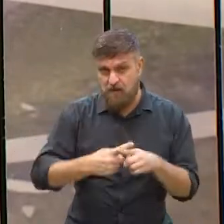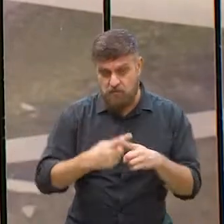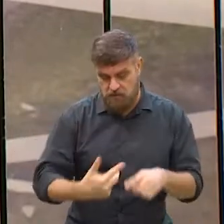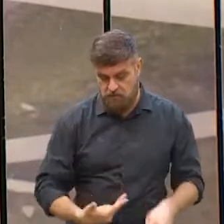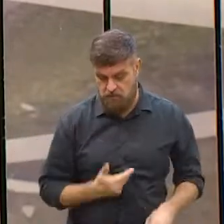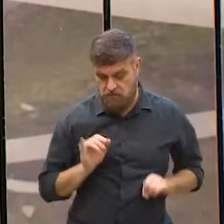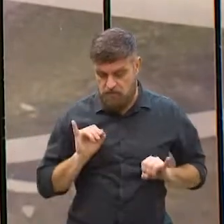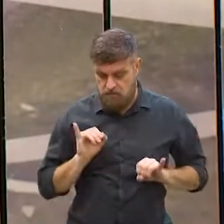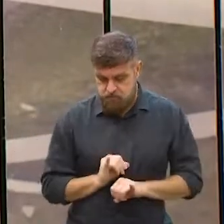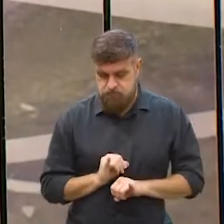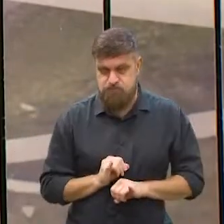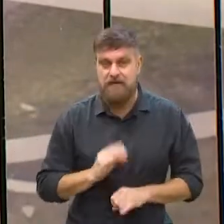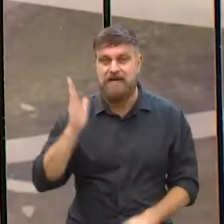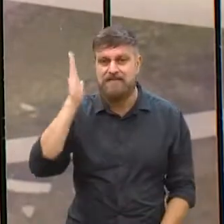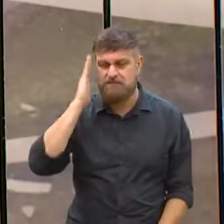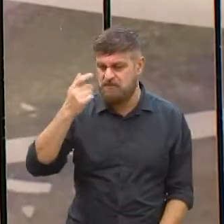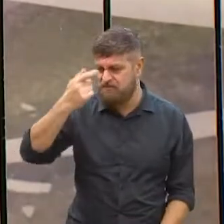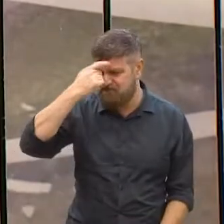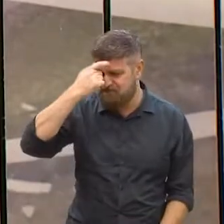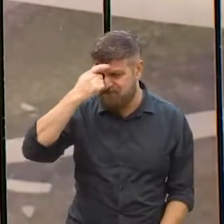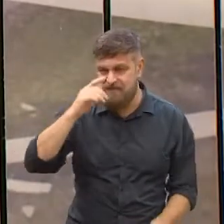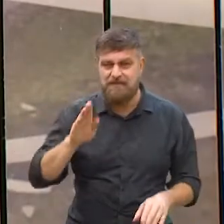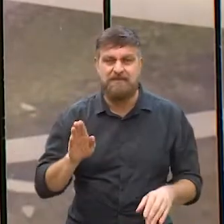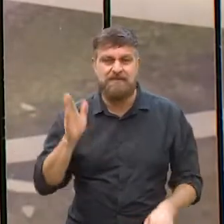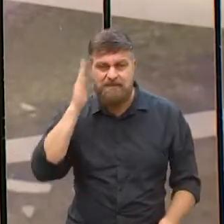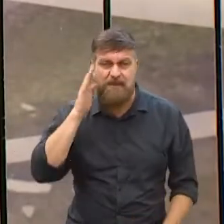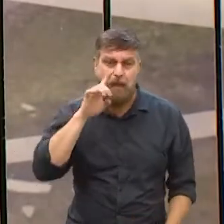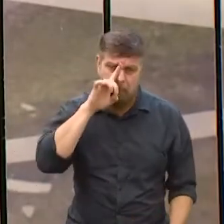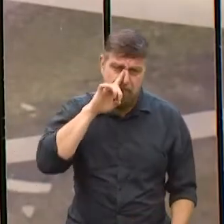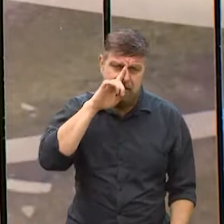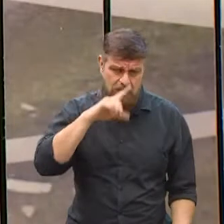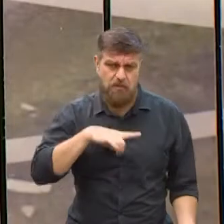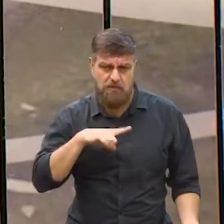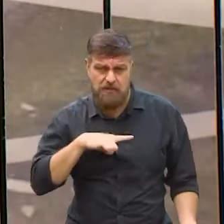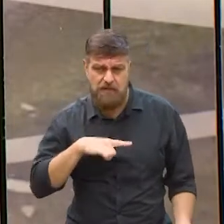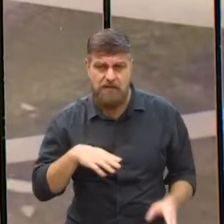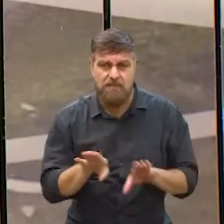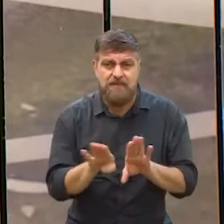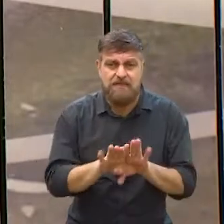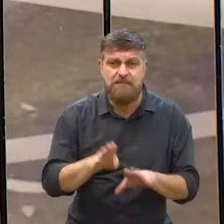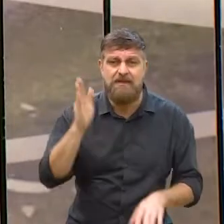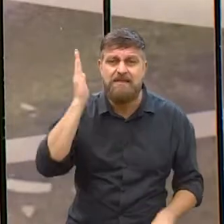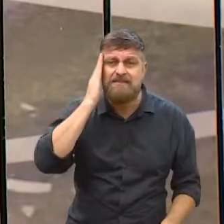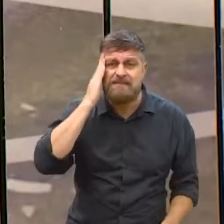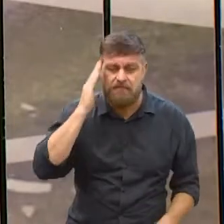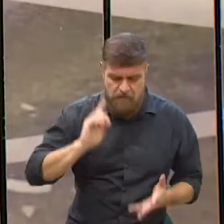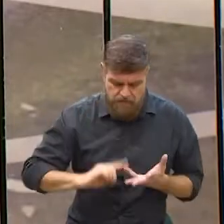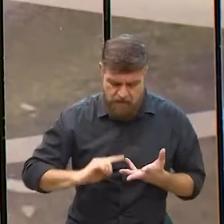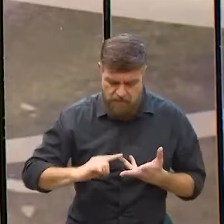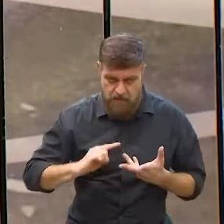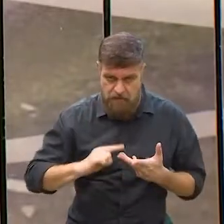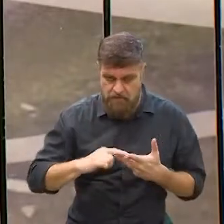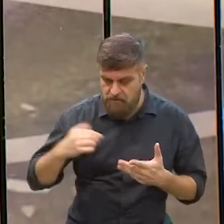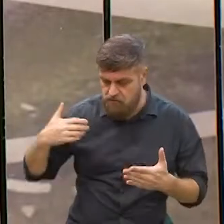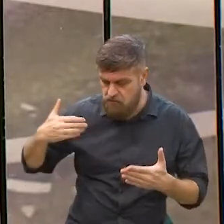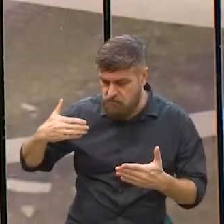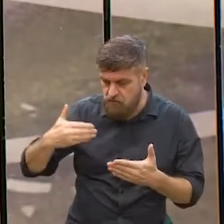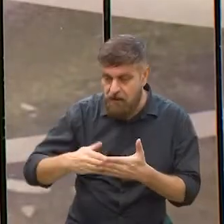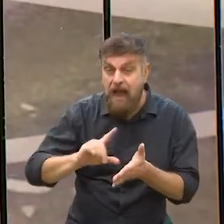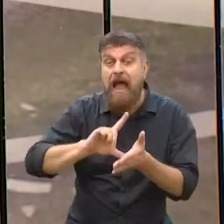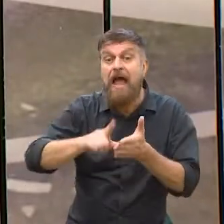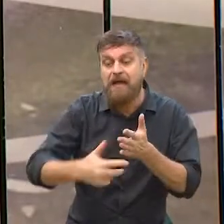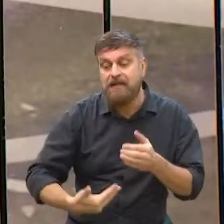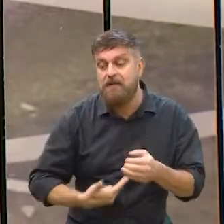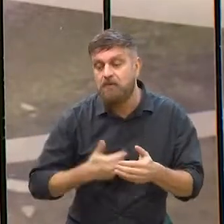você tem que estar consciente, não só de riscos, porque toda cirurgia tem, mas consciente de todo o processo no pós-cirúrgico